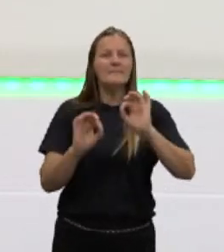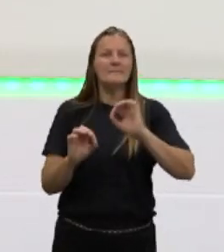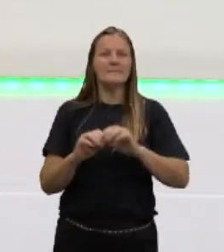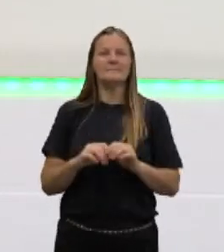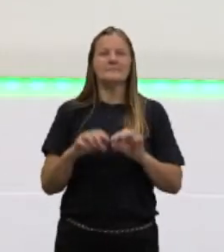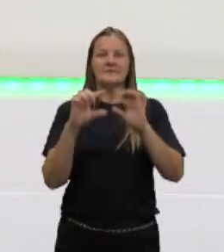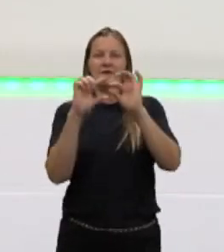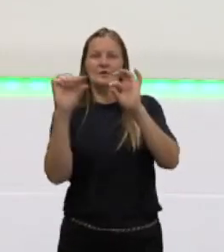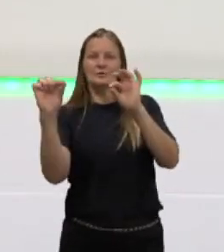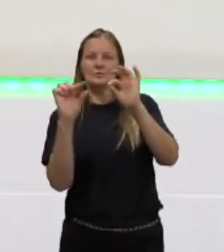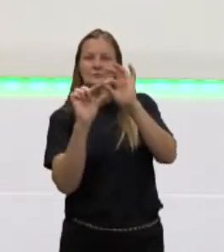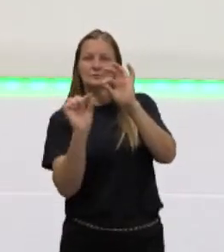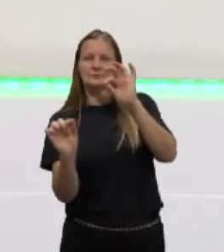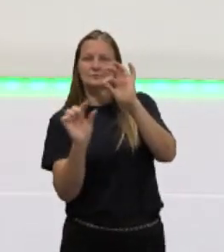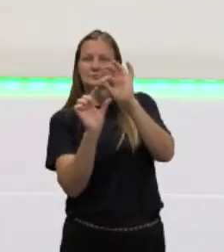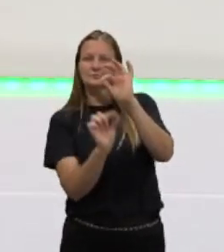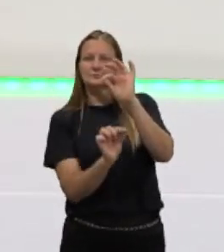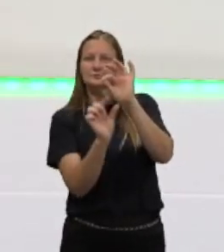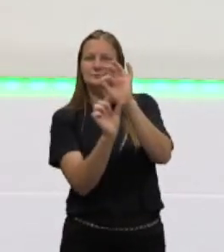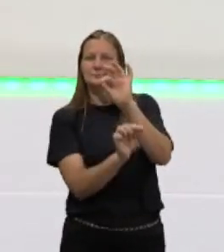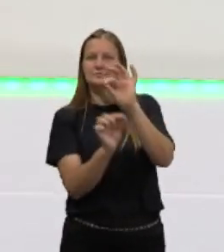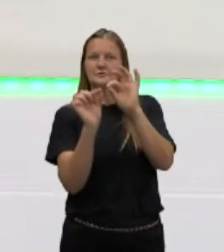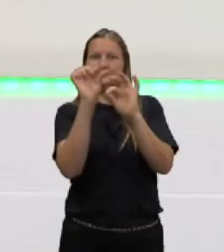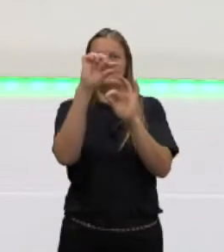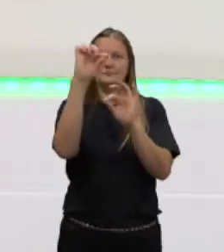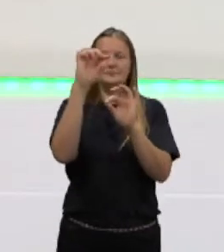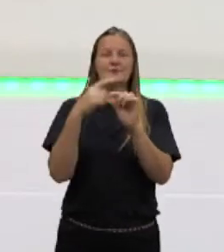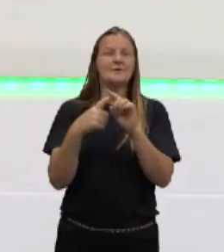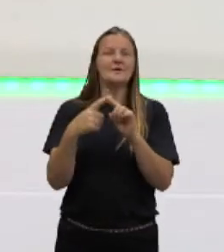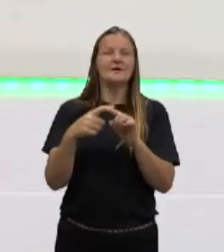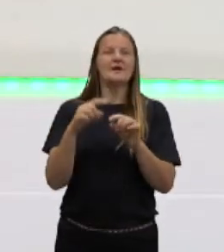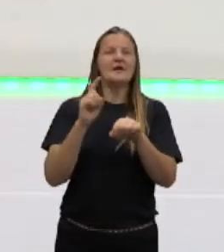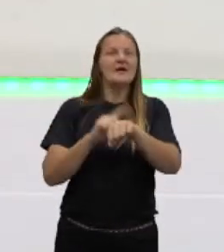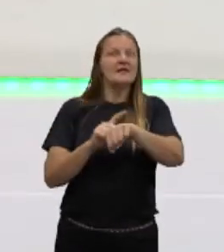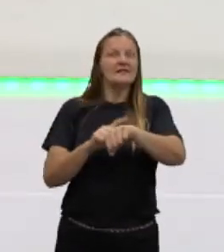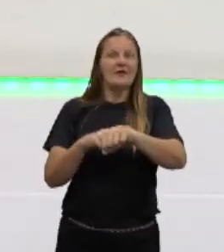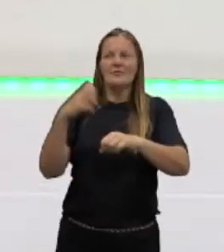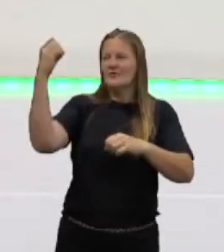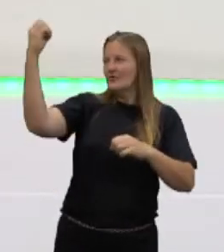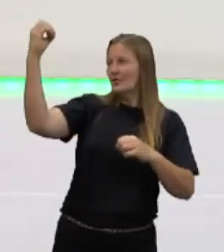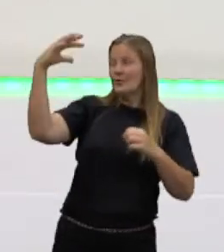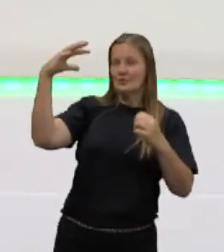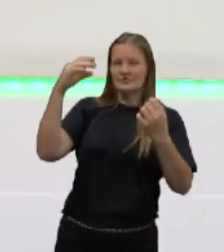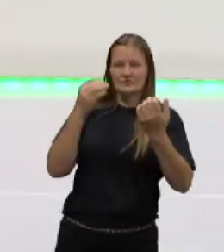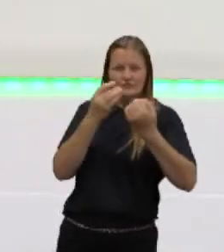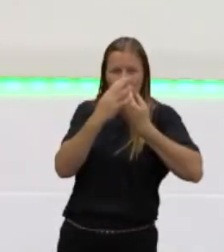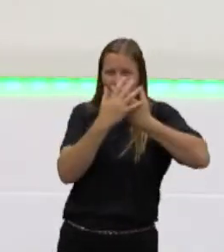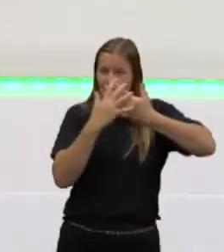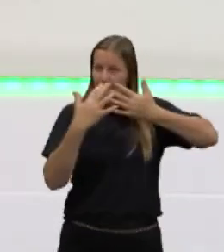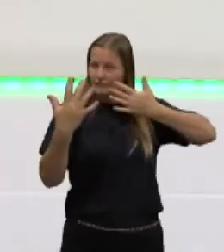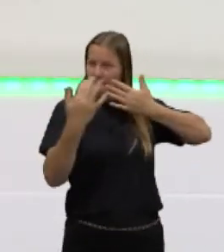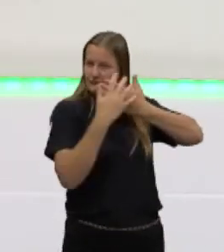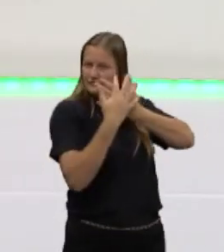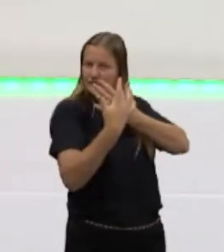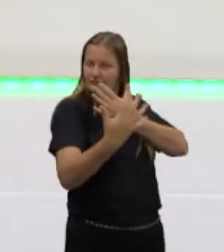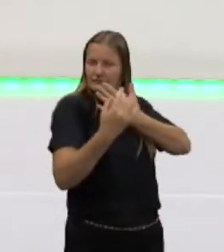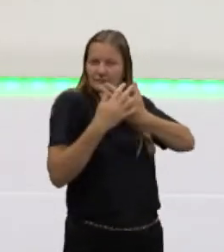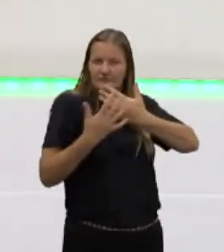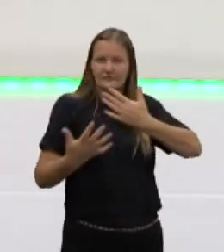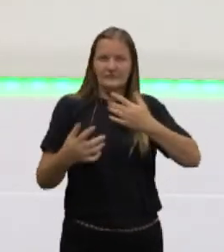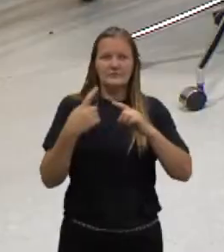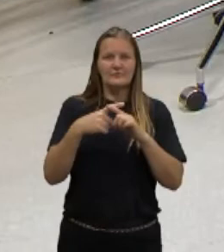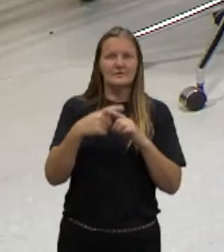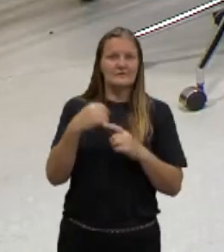que são bem nítidas, esses eixos de simetria, porque na hora que você coloca a luz, eles ficam muito lindos,